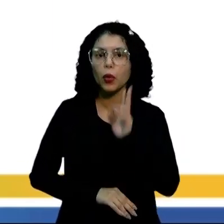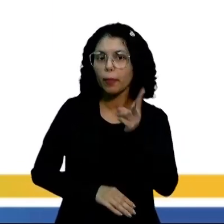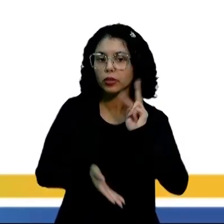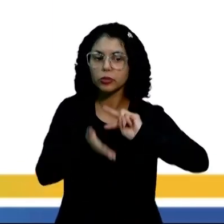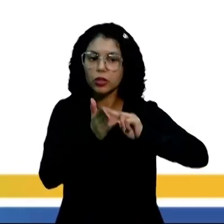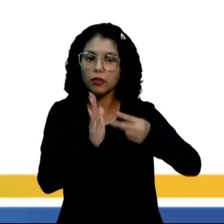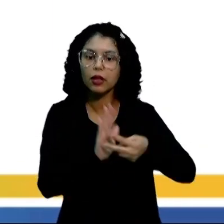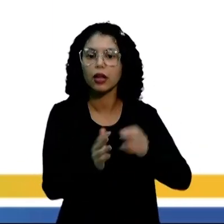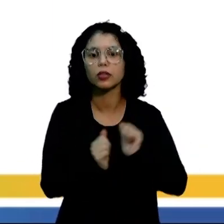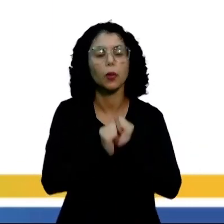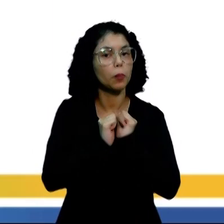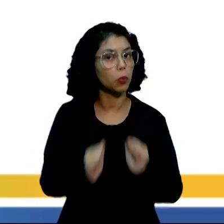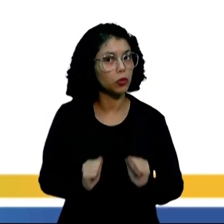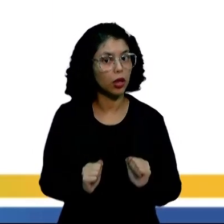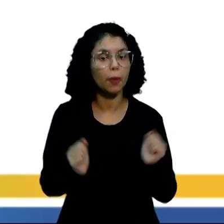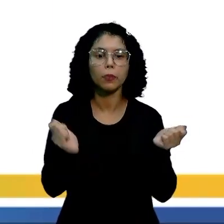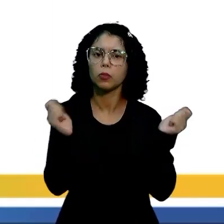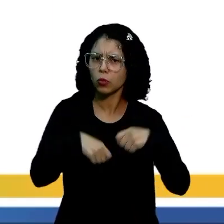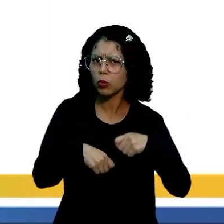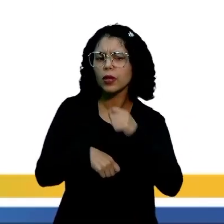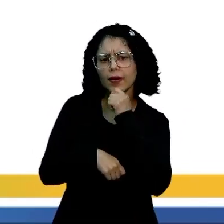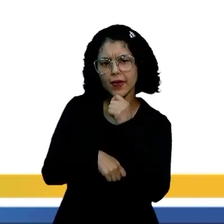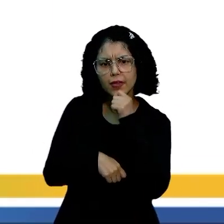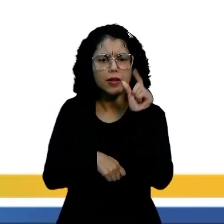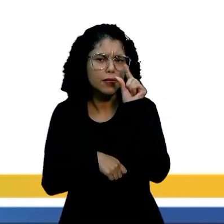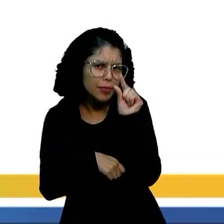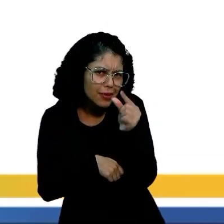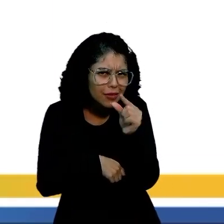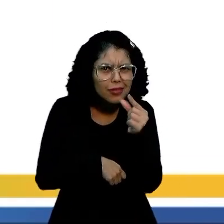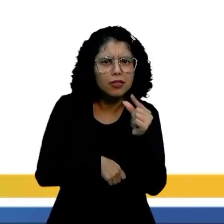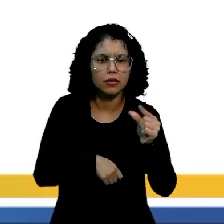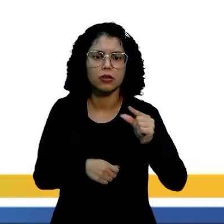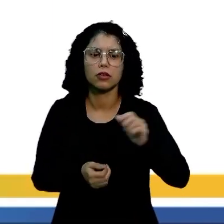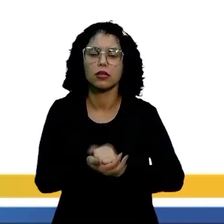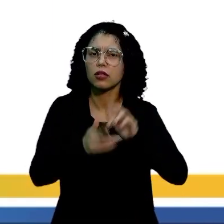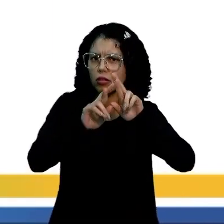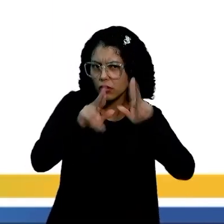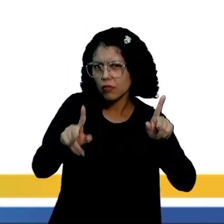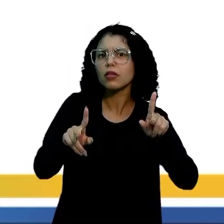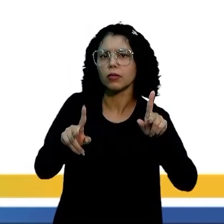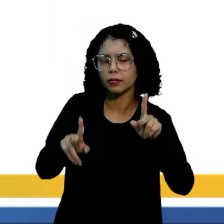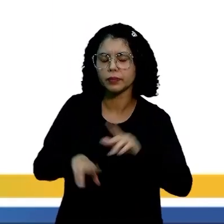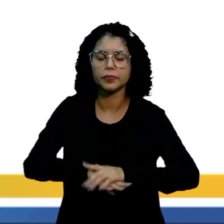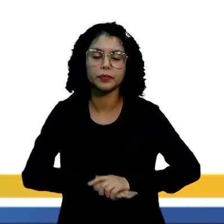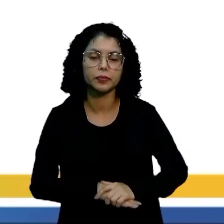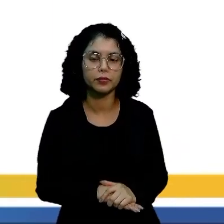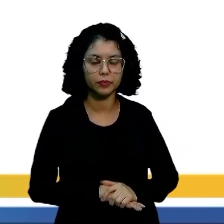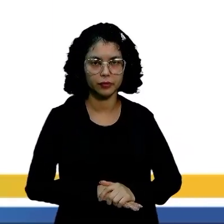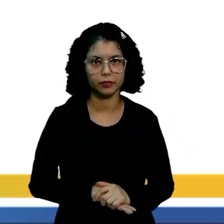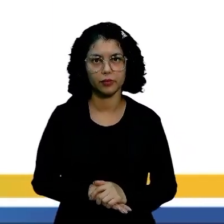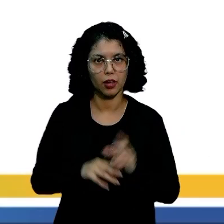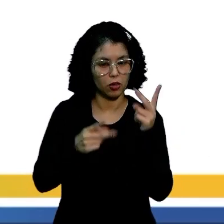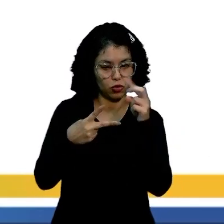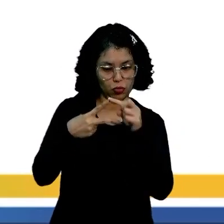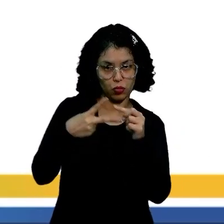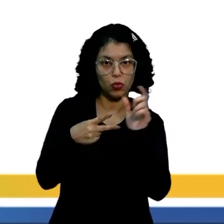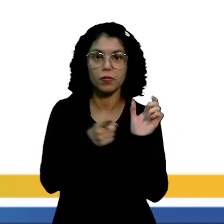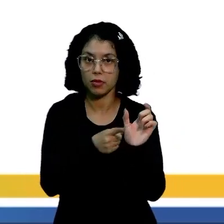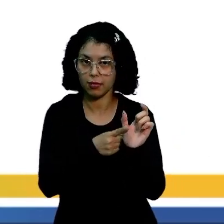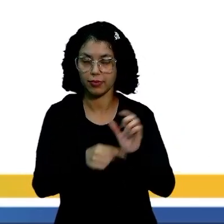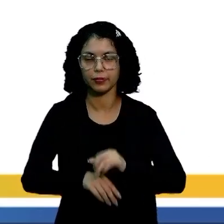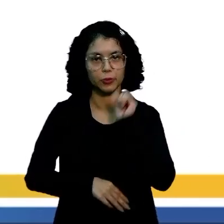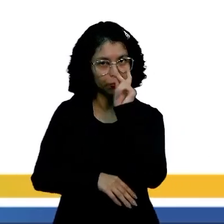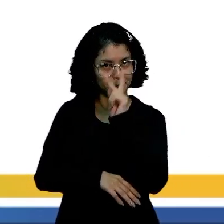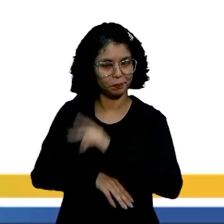mesmo significado, podendo possuir pequenas discrepâncias ou pequenas diferenças entre essas palavras,